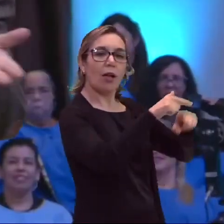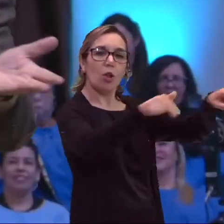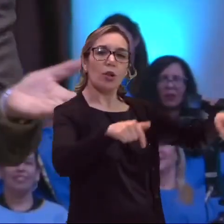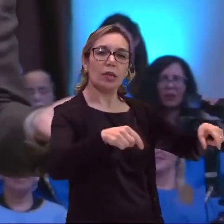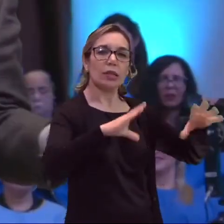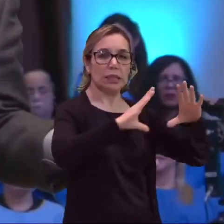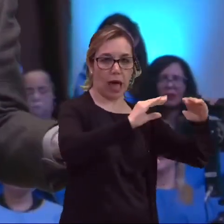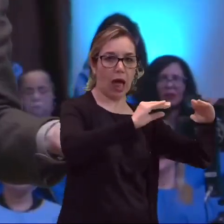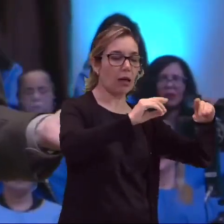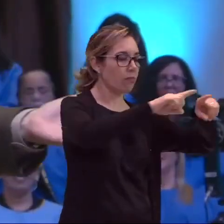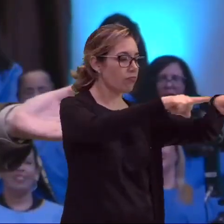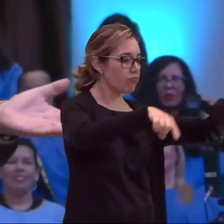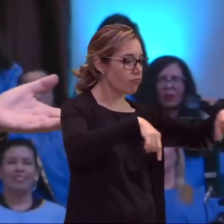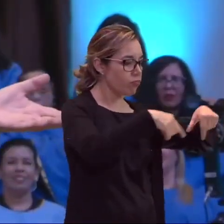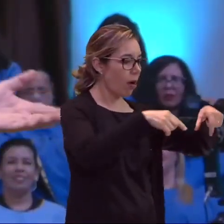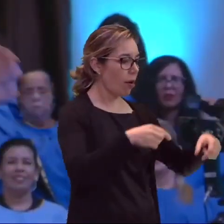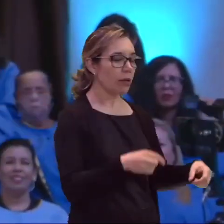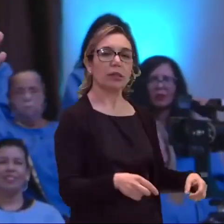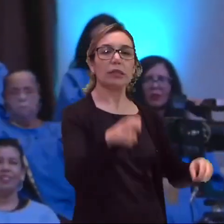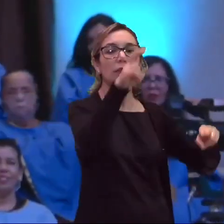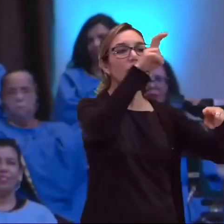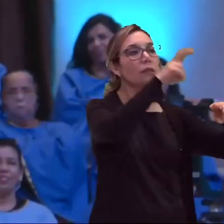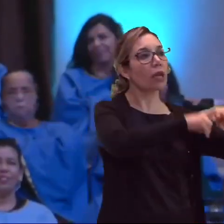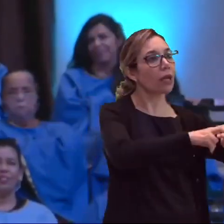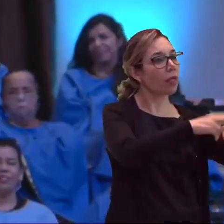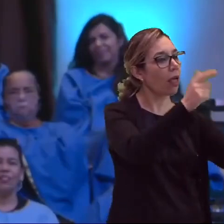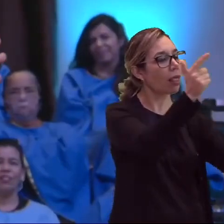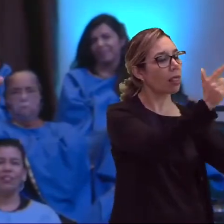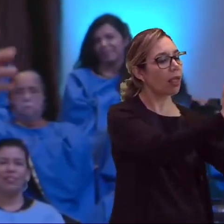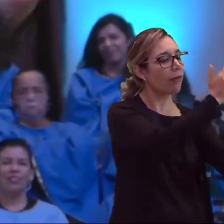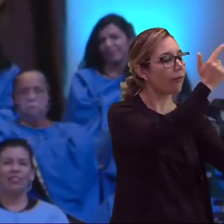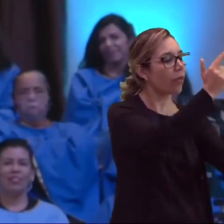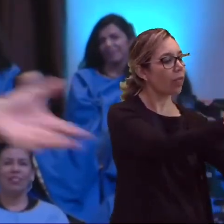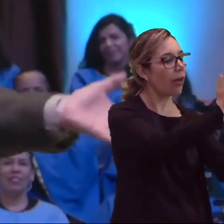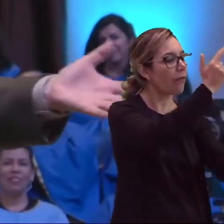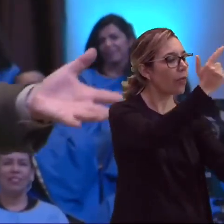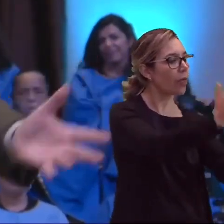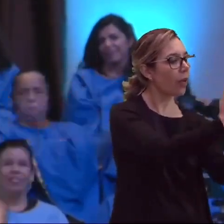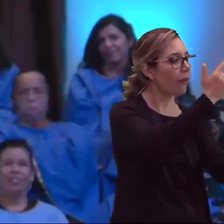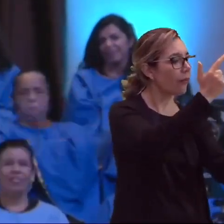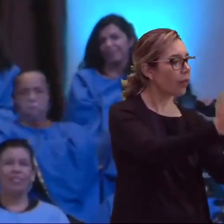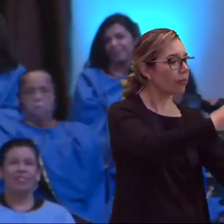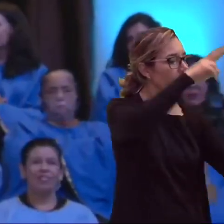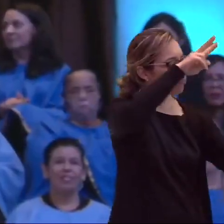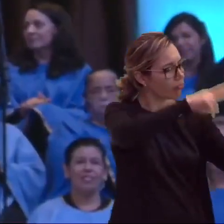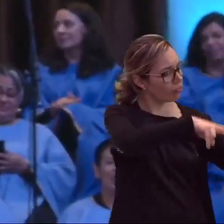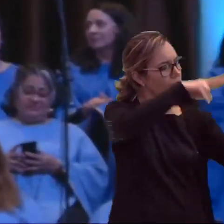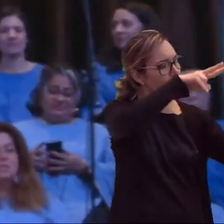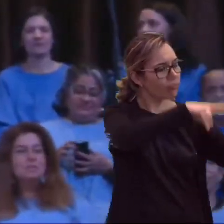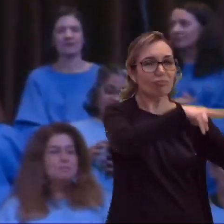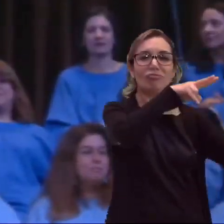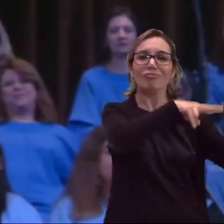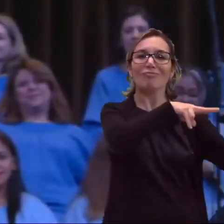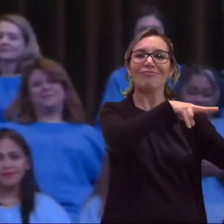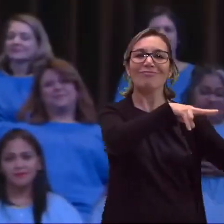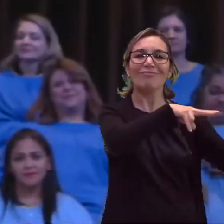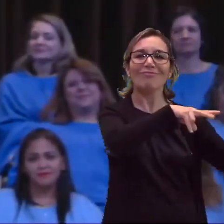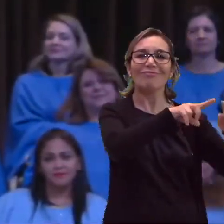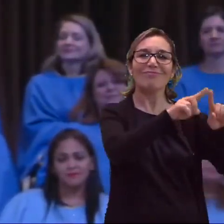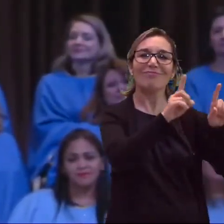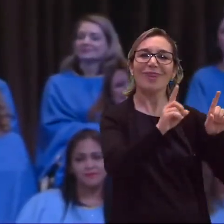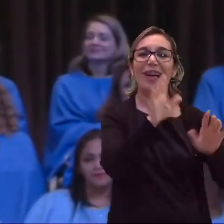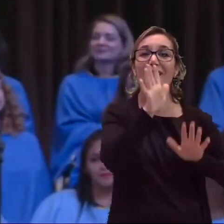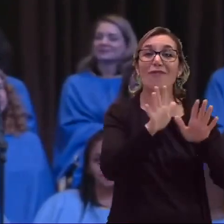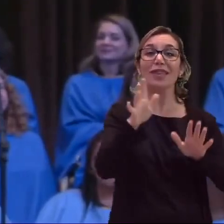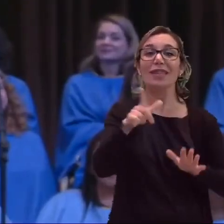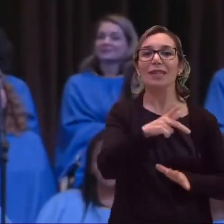me incomodando aqui desculpa desculpa mas não tinha um jeito é mas sabe que tava